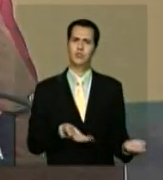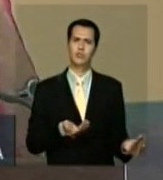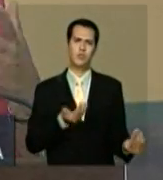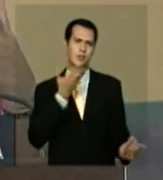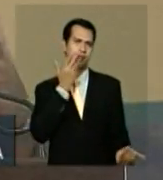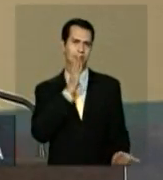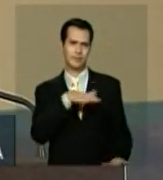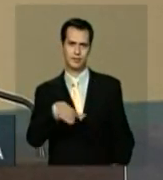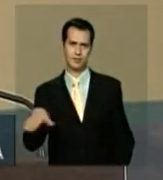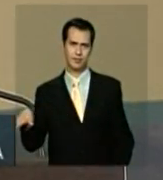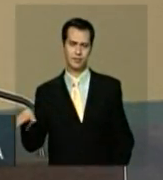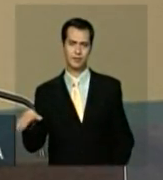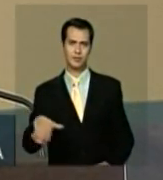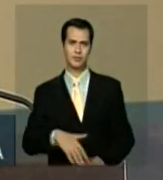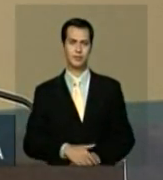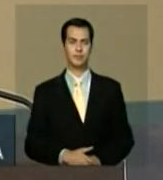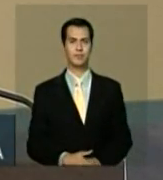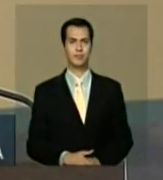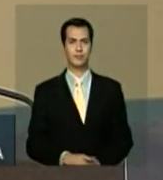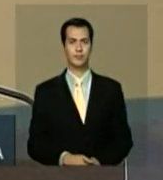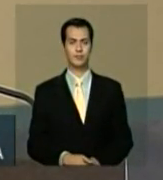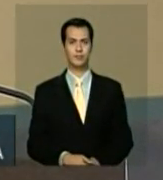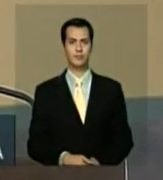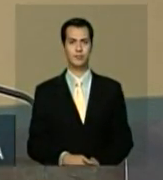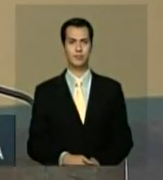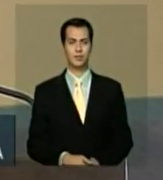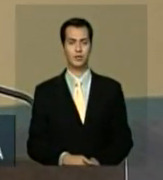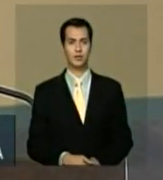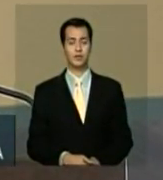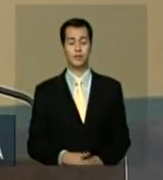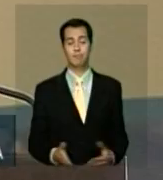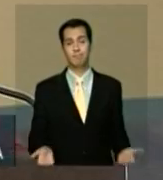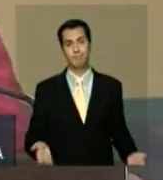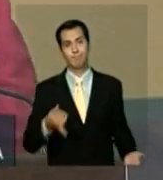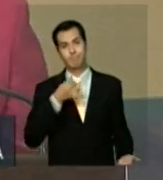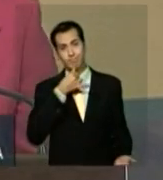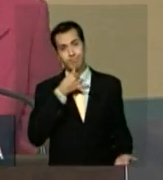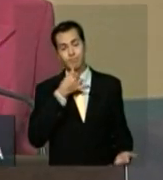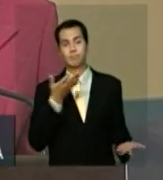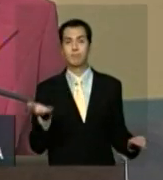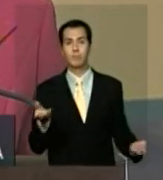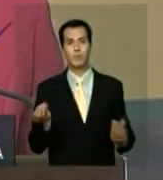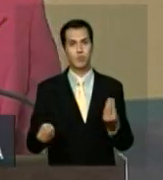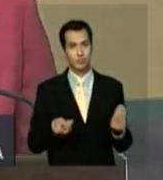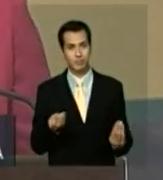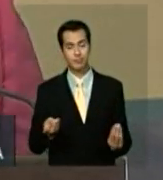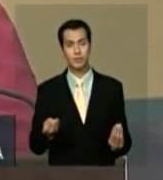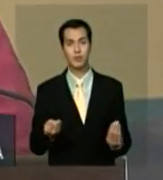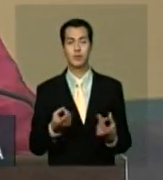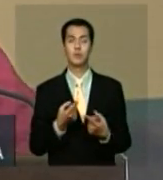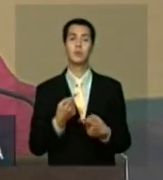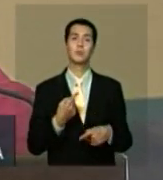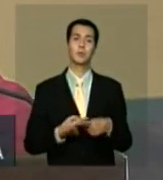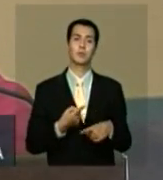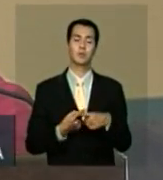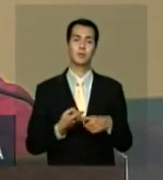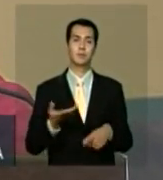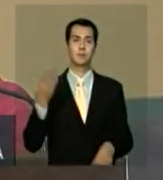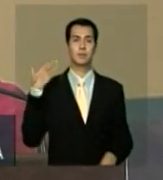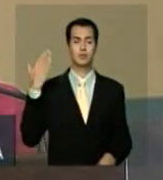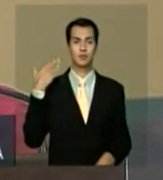essa é uma característica da nossa distribuição infelizmente talvez por que nós tenhamos feito